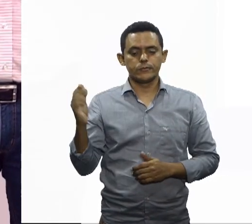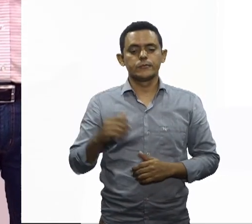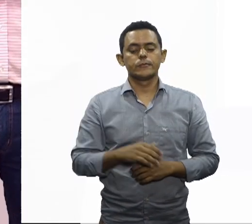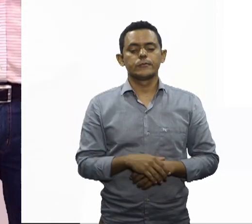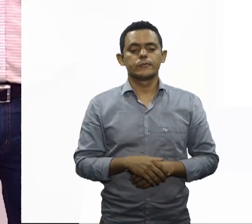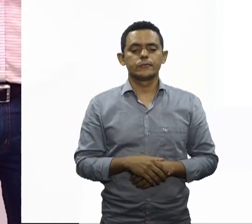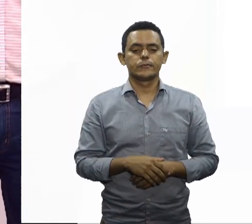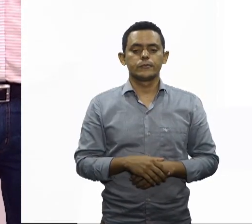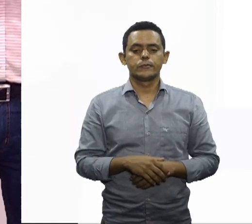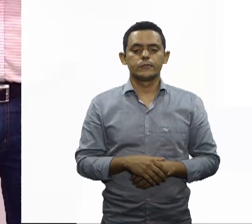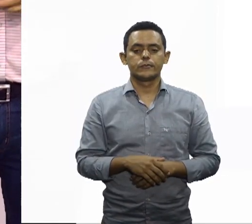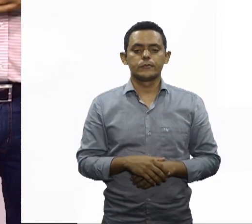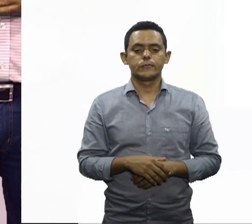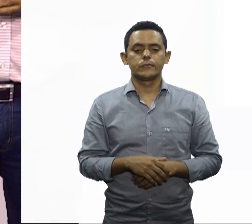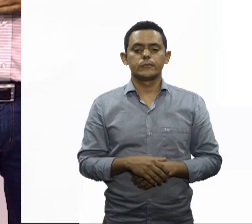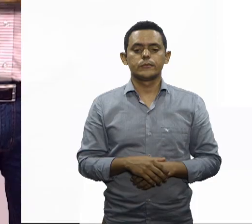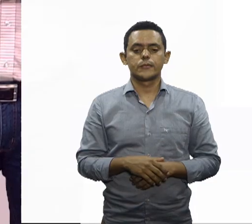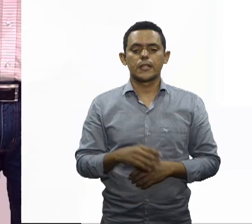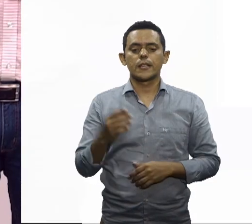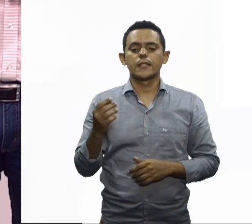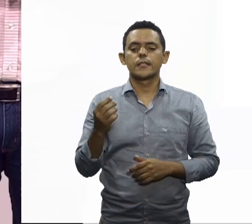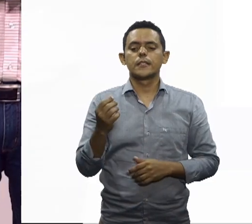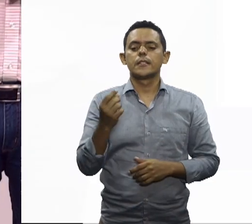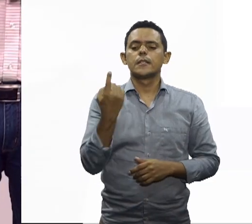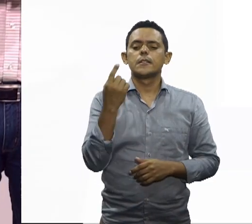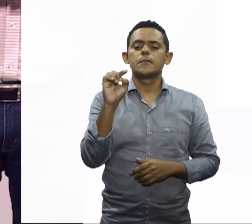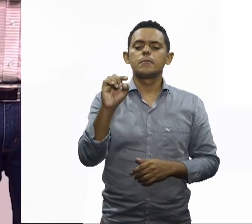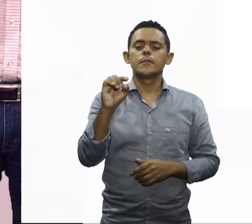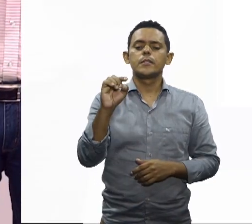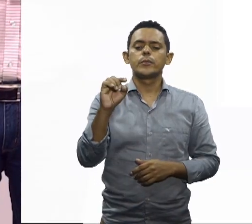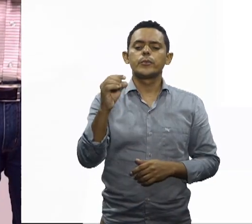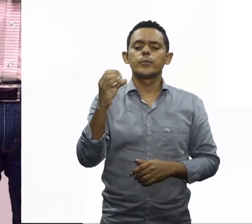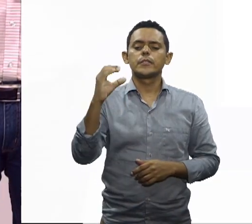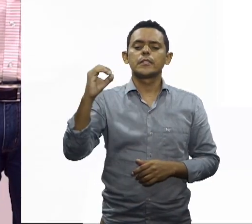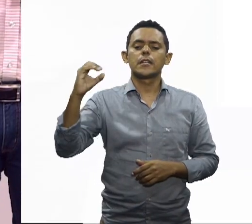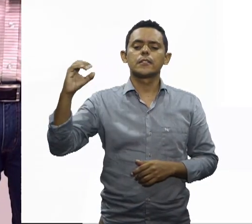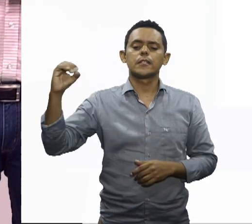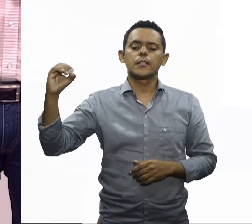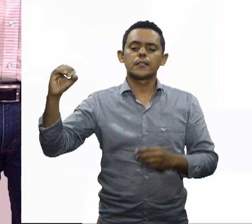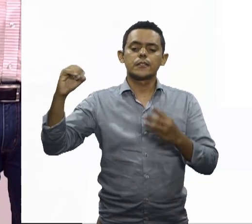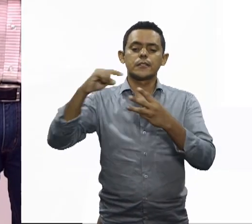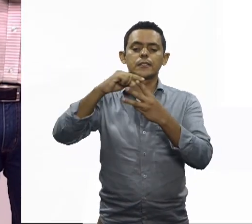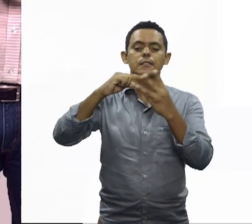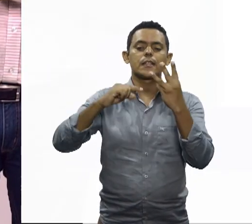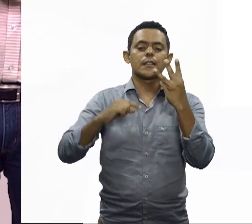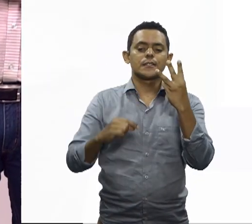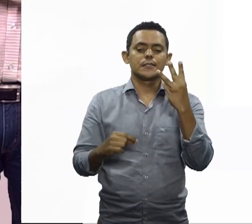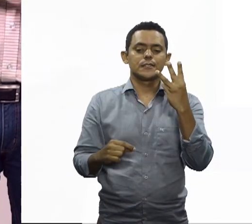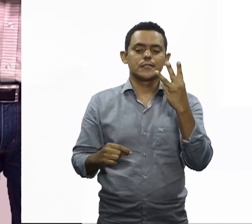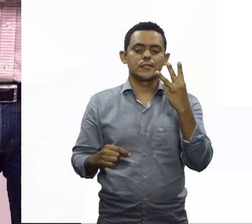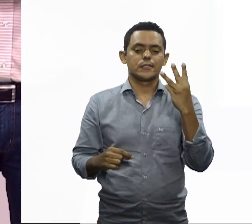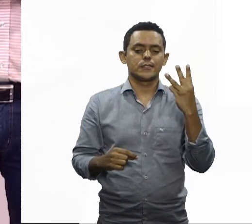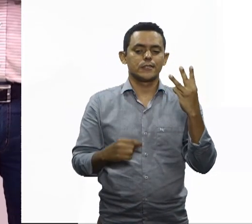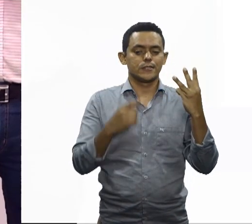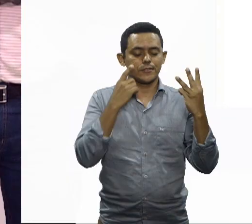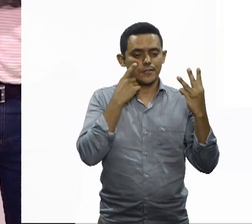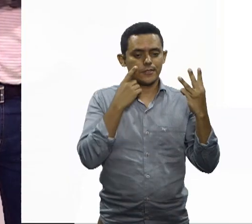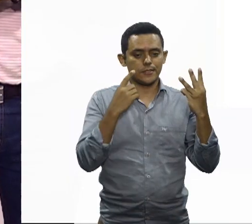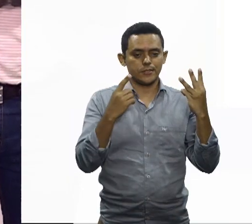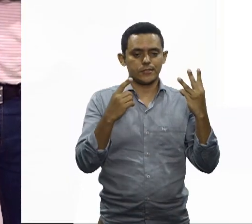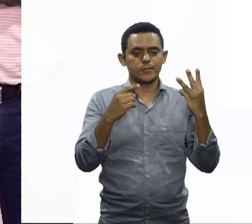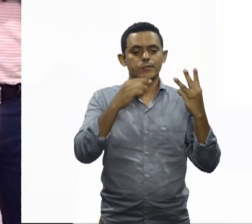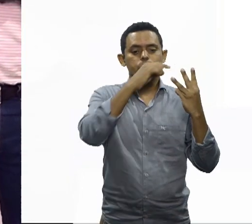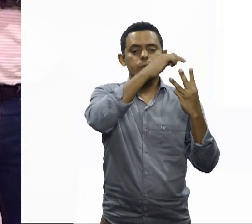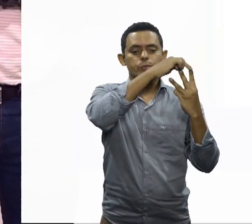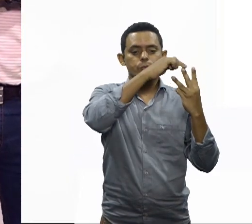ali, o 1.000 aparece com 3 zeros. Então, logo, eu vou andar com a casa, com a vírgula, para a